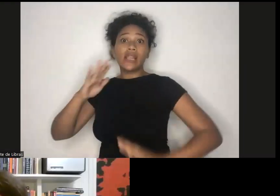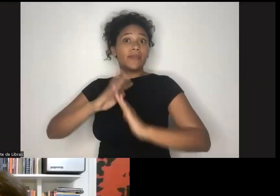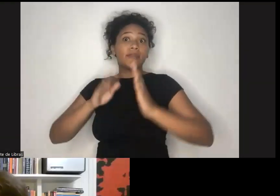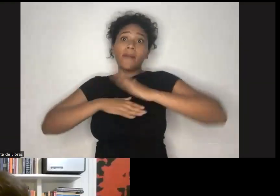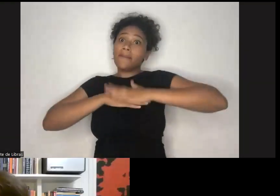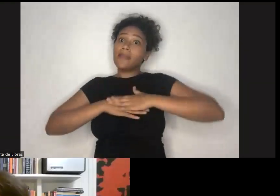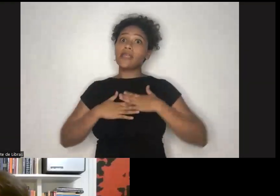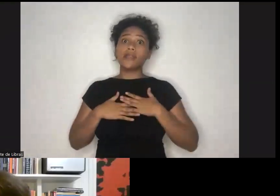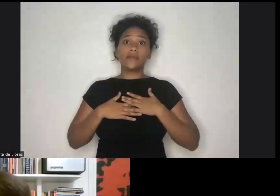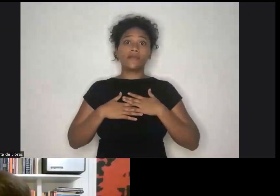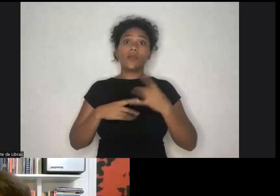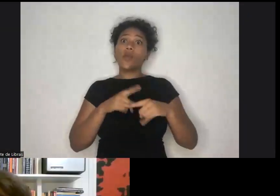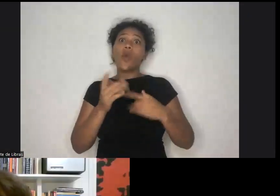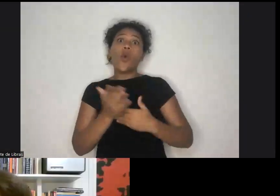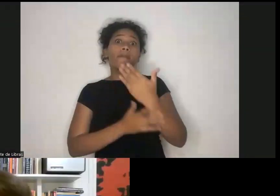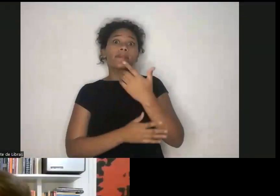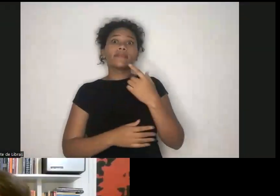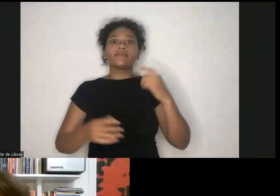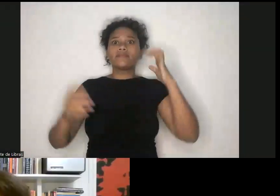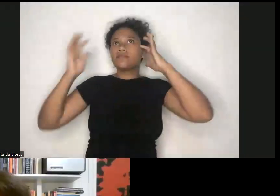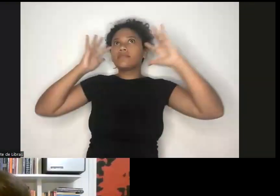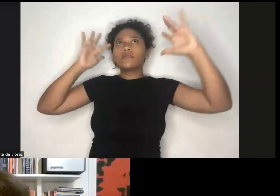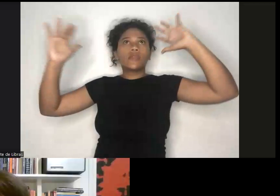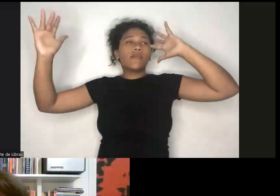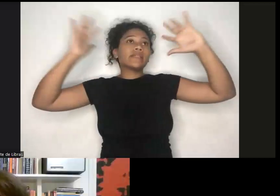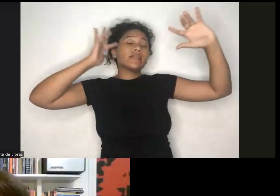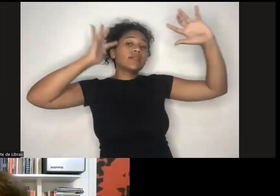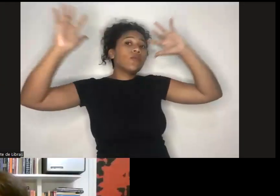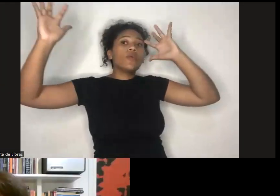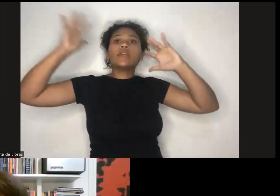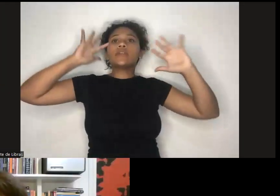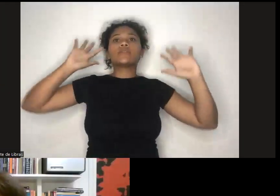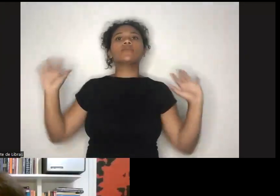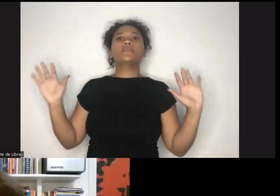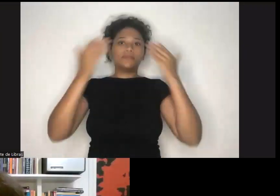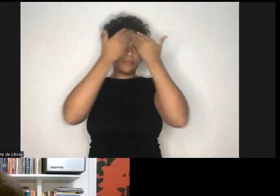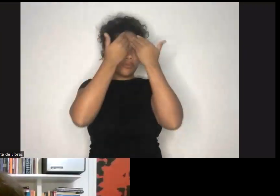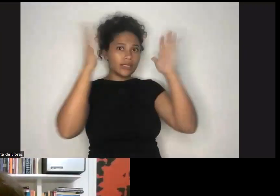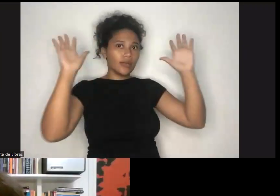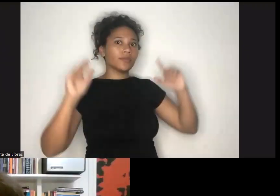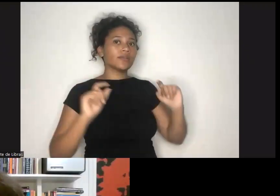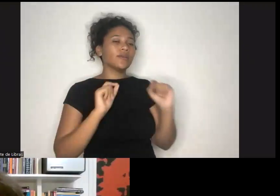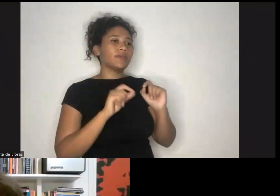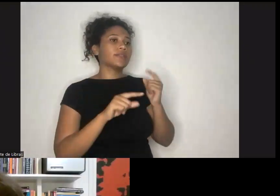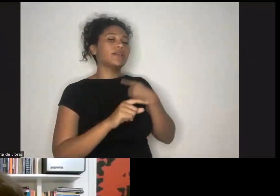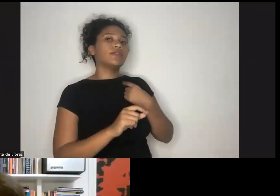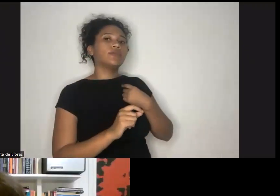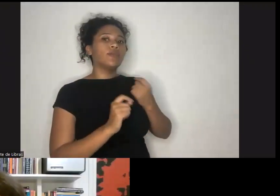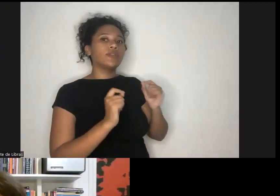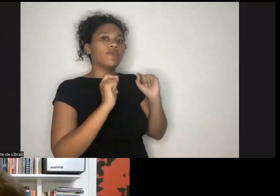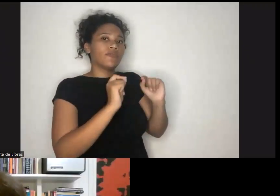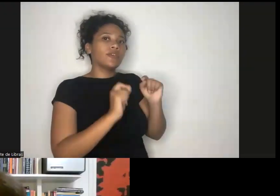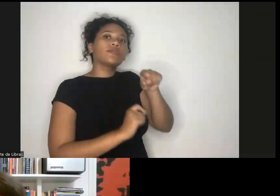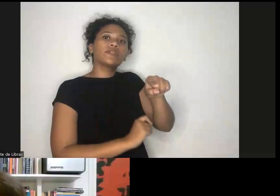porque eu começo a tipo abrir várias gavetas várias coisas E aí daqui a pouco realmente tô ali envolvido